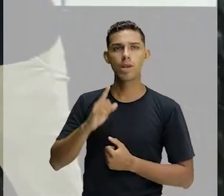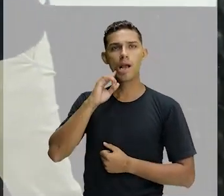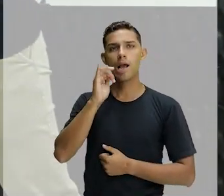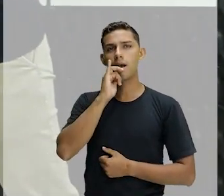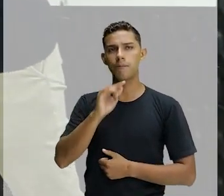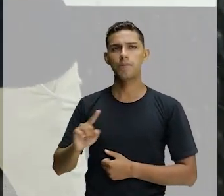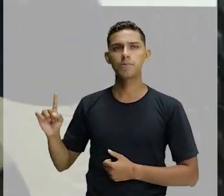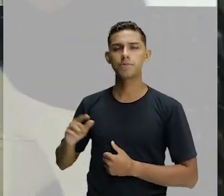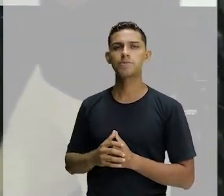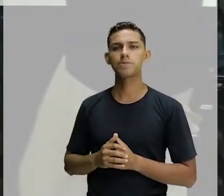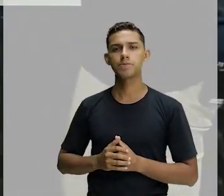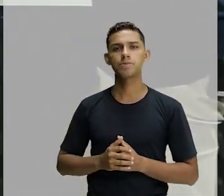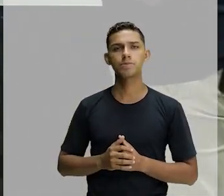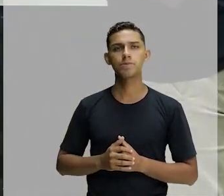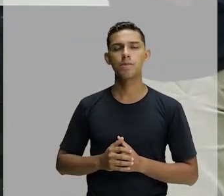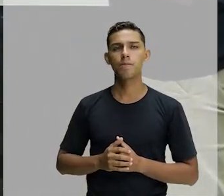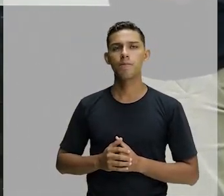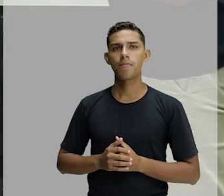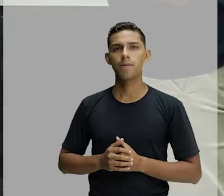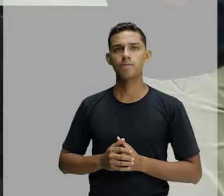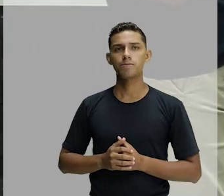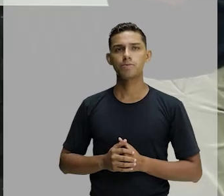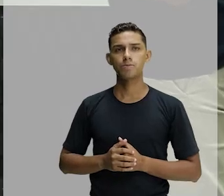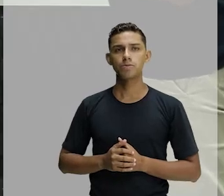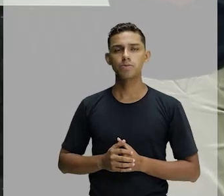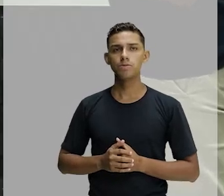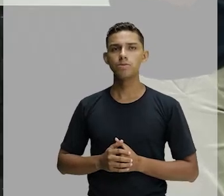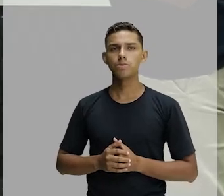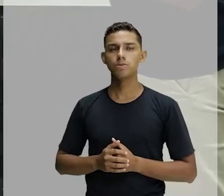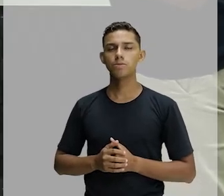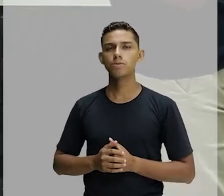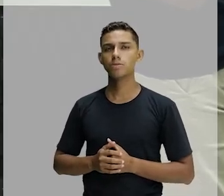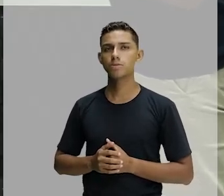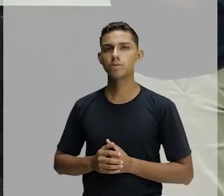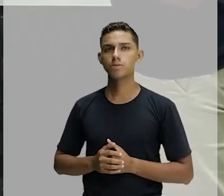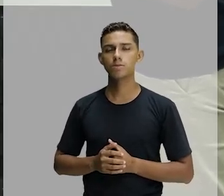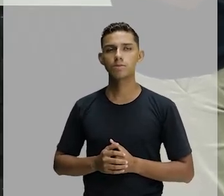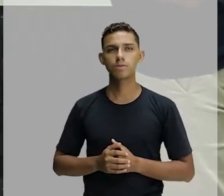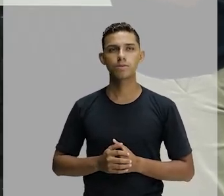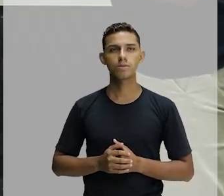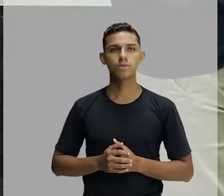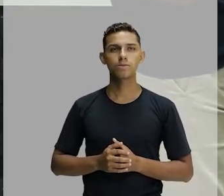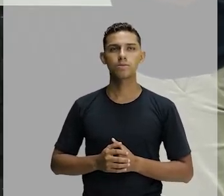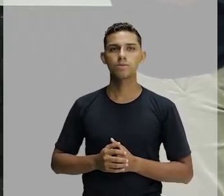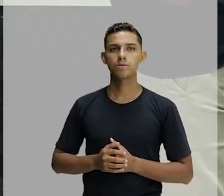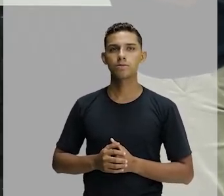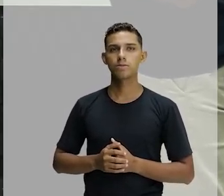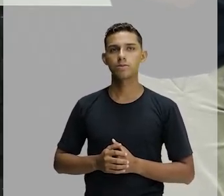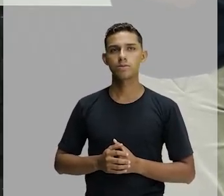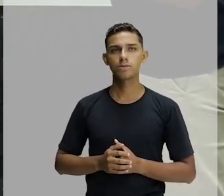aqui uma tampinha aqui, uma tampinha aqui, outra aqui